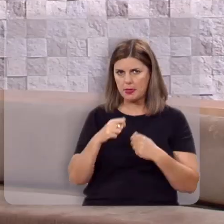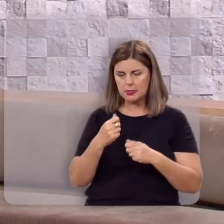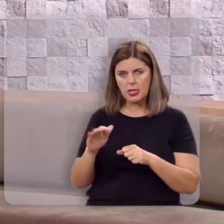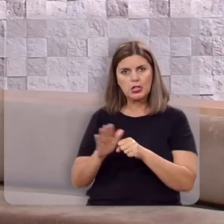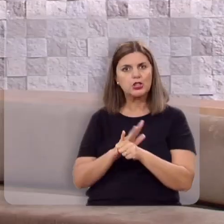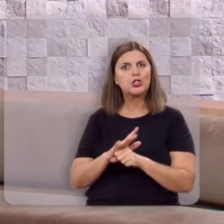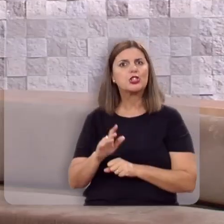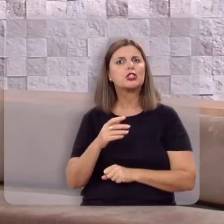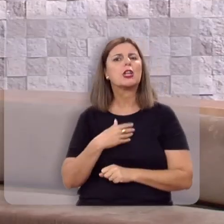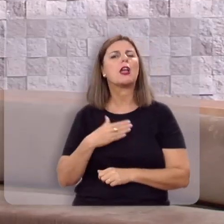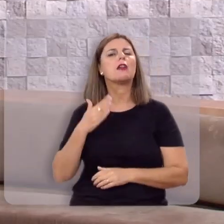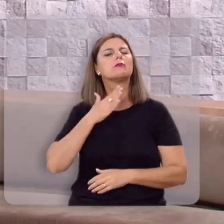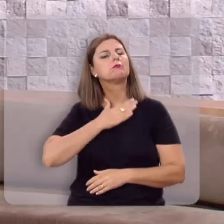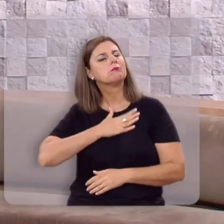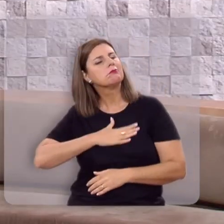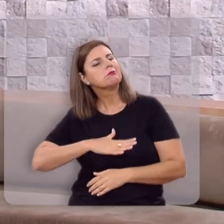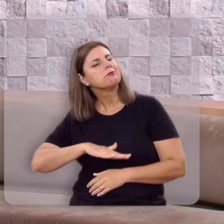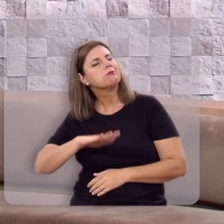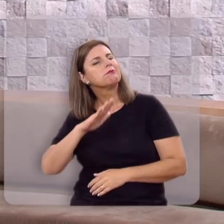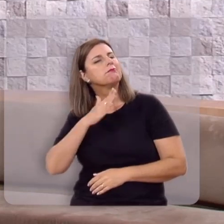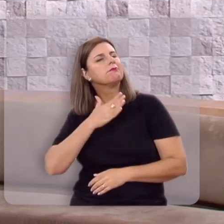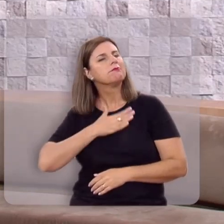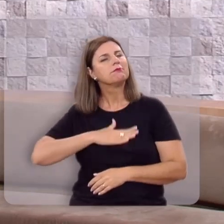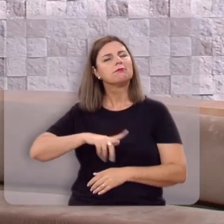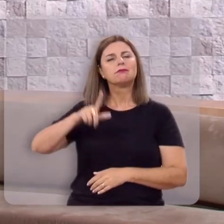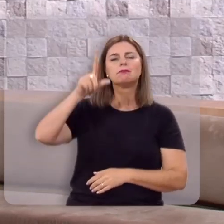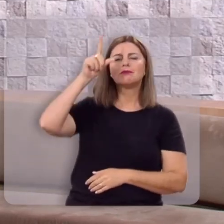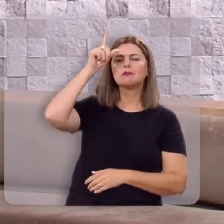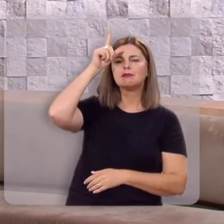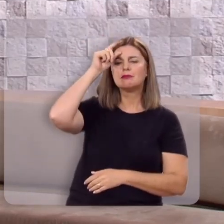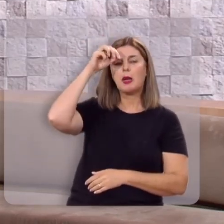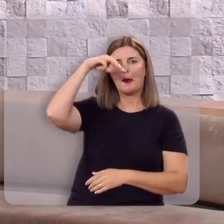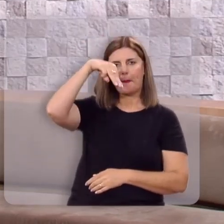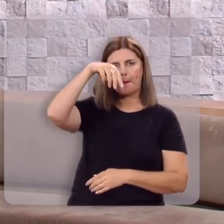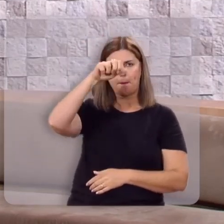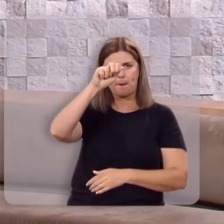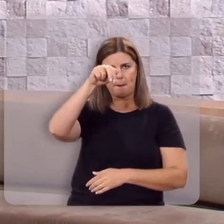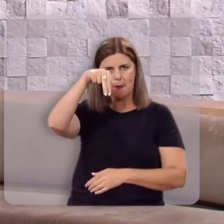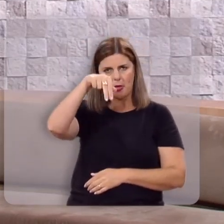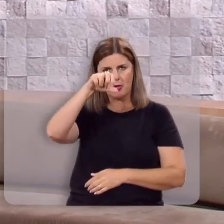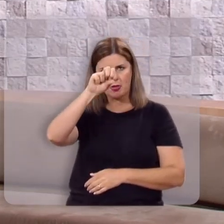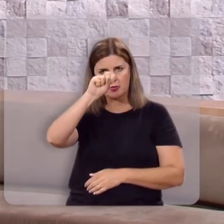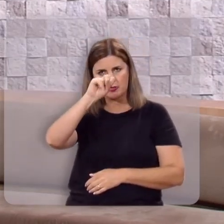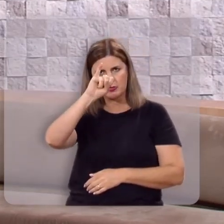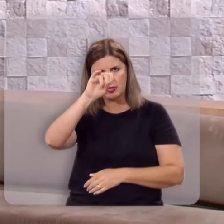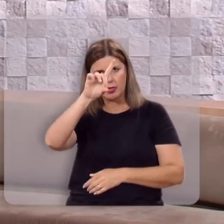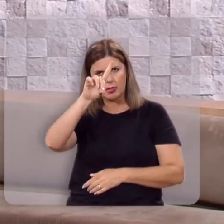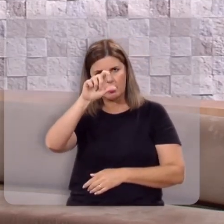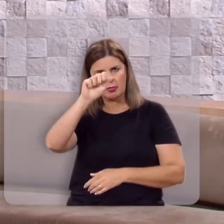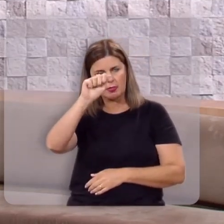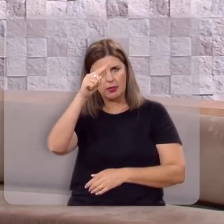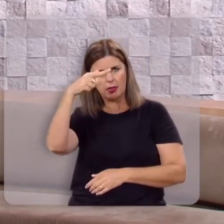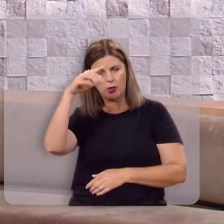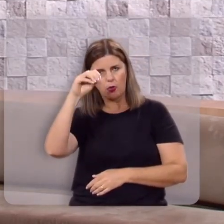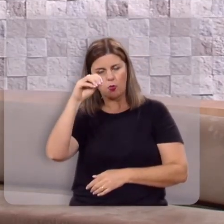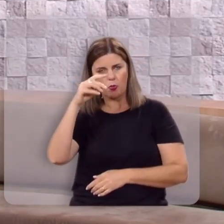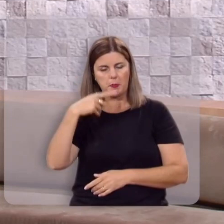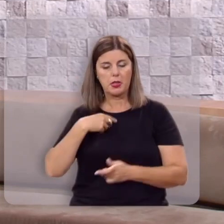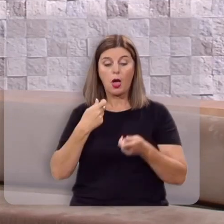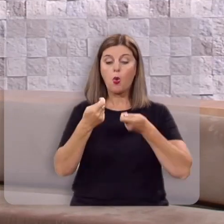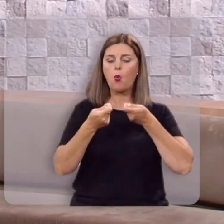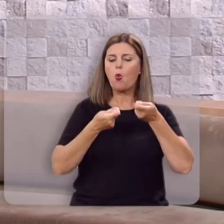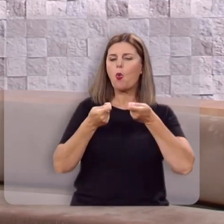prossegue e diz que você tem que se revestir de mansidão. Sabe o que é mansidão? A palavra mansidão significa força